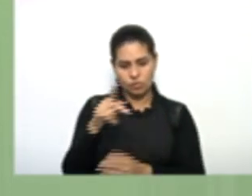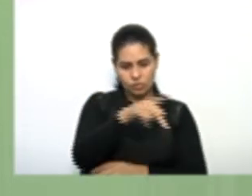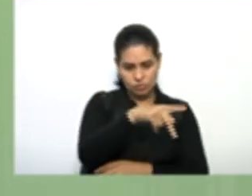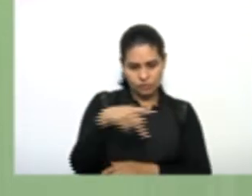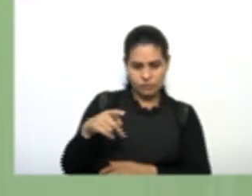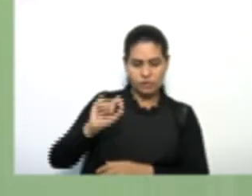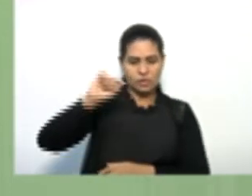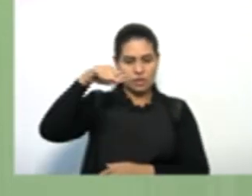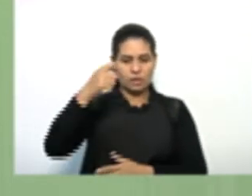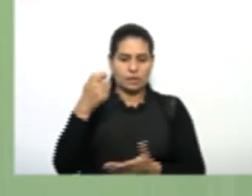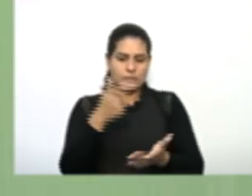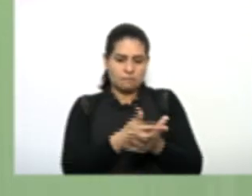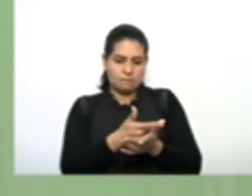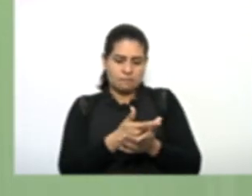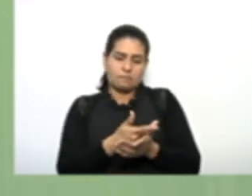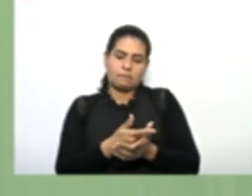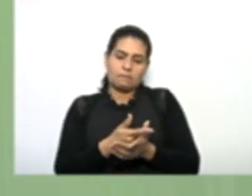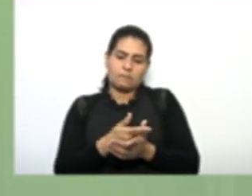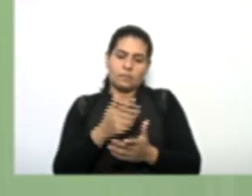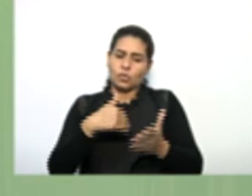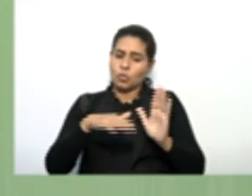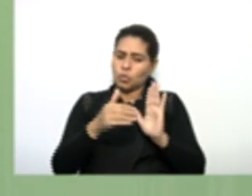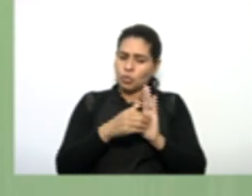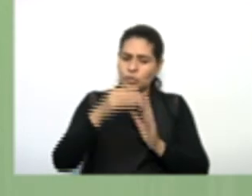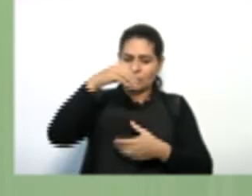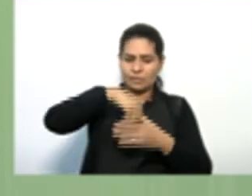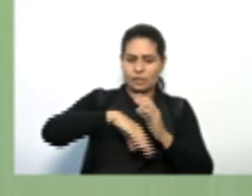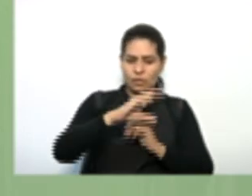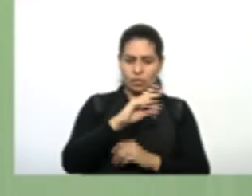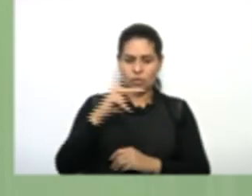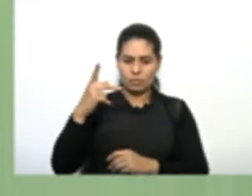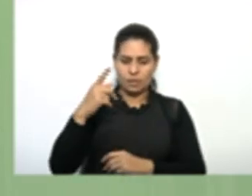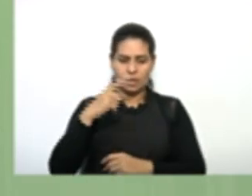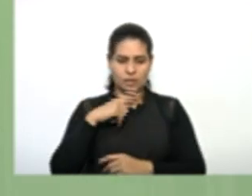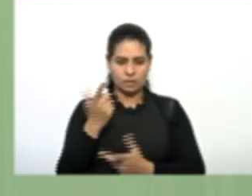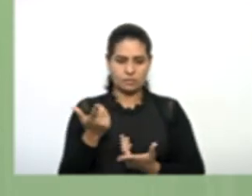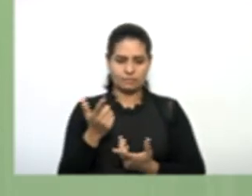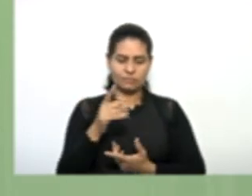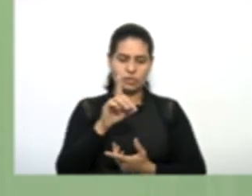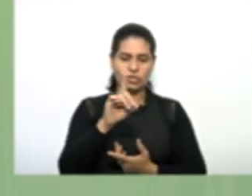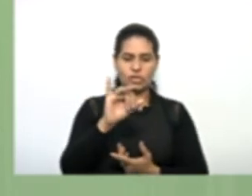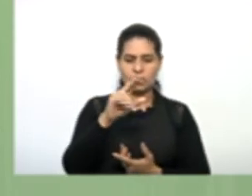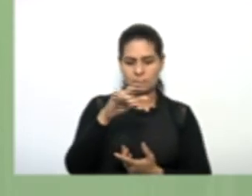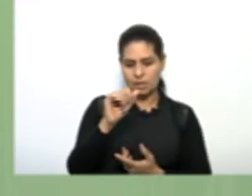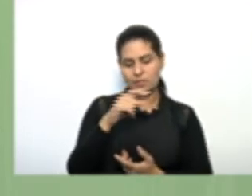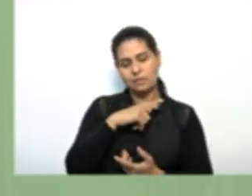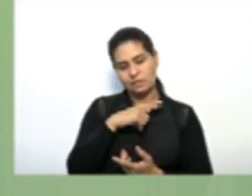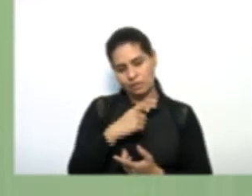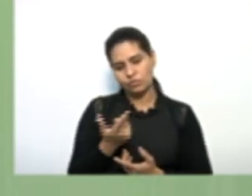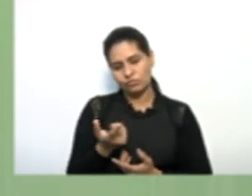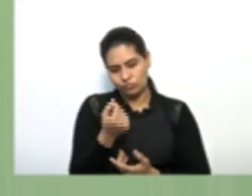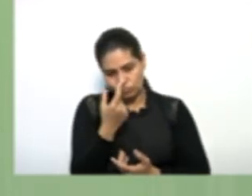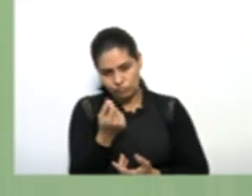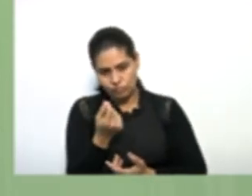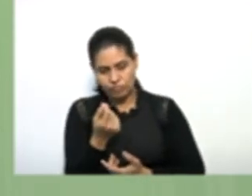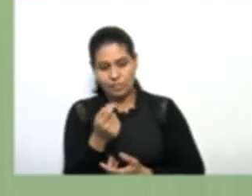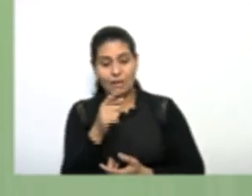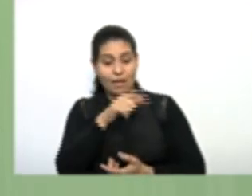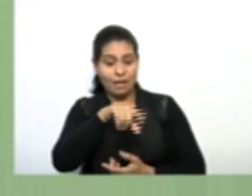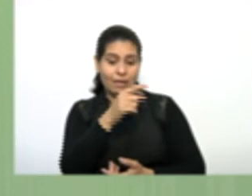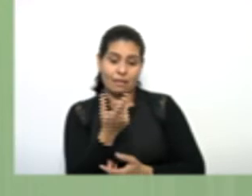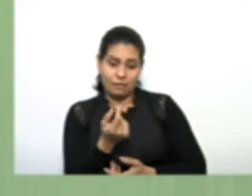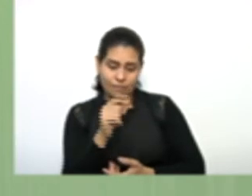se depois de pagar todas as contas das cooperativas, nas formas das despesas, sobrar ainda algum dinheiro,